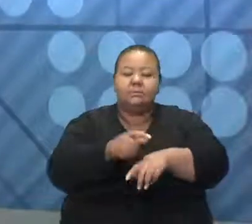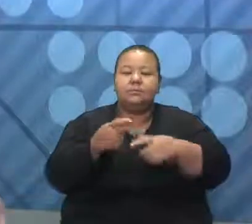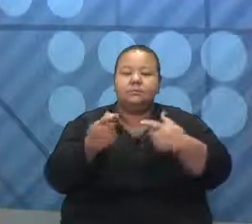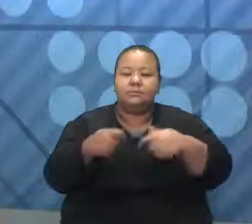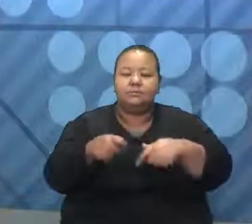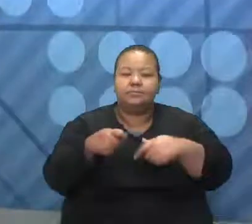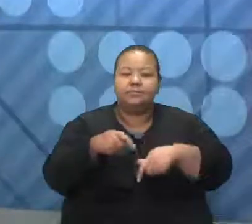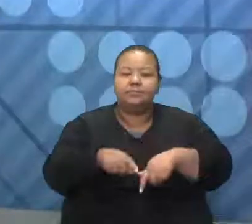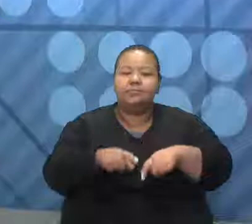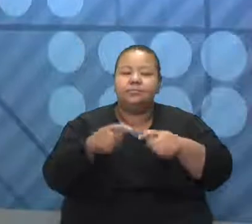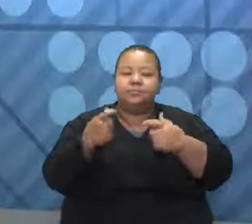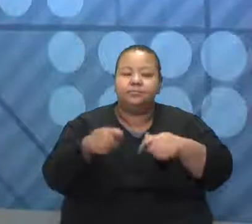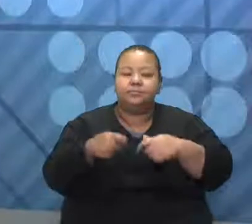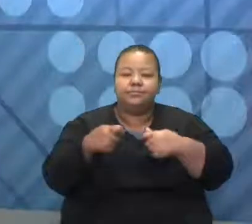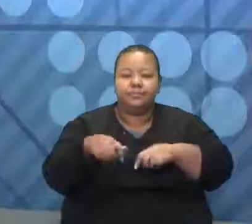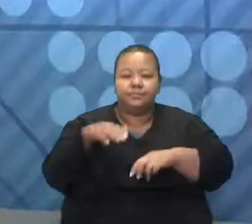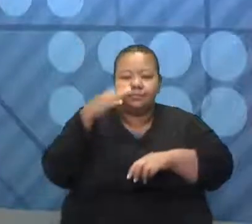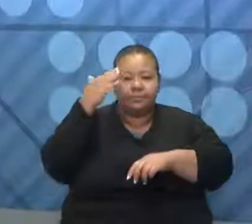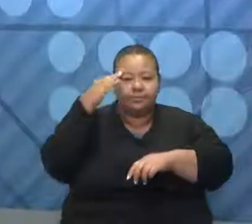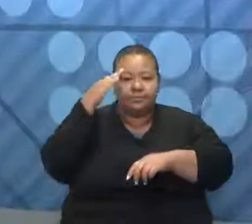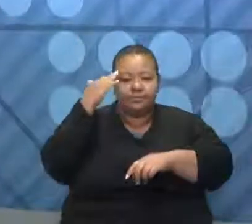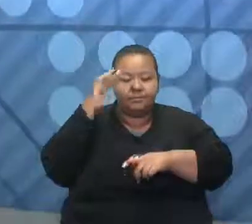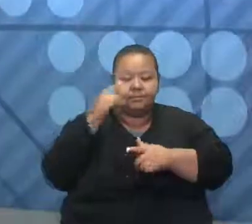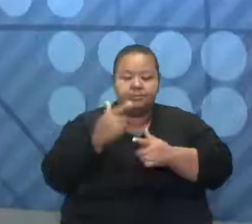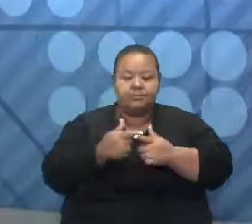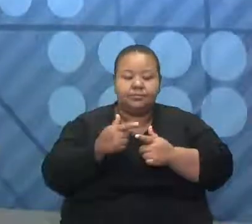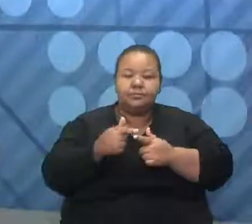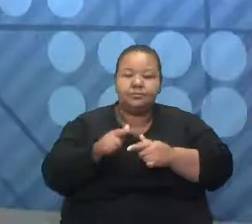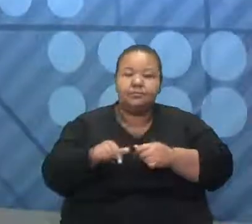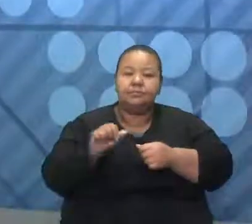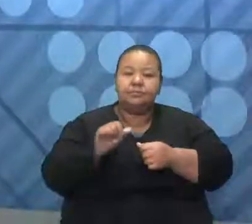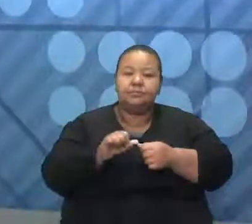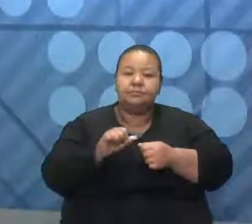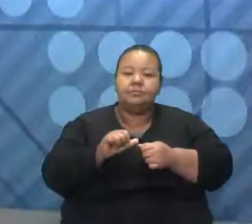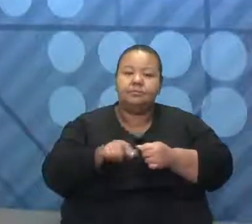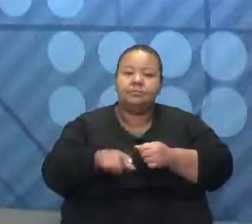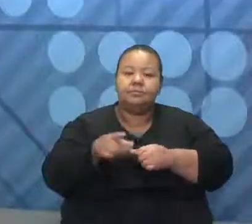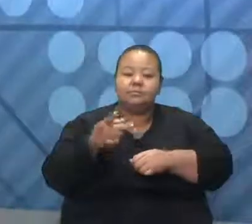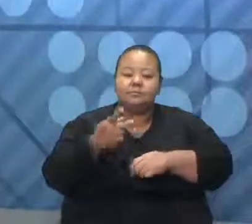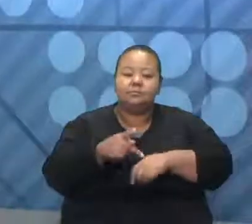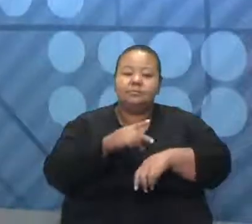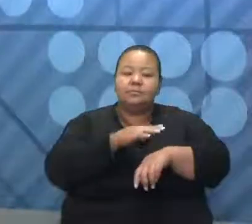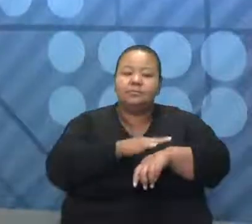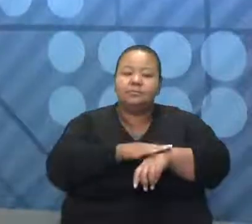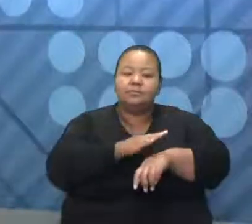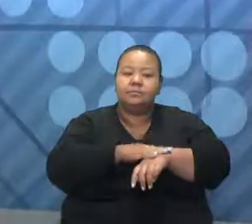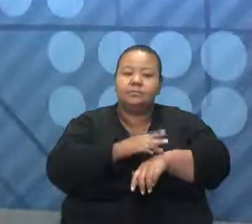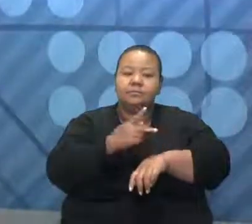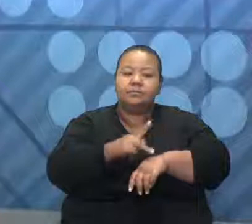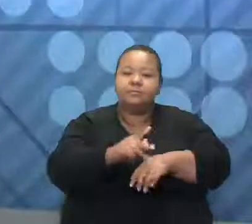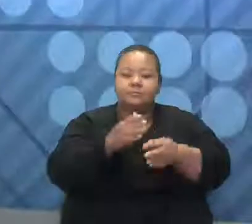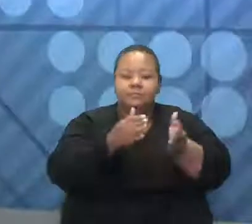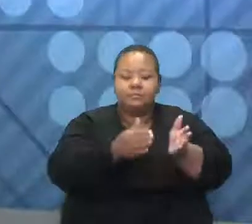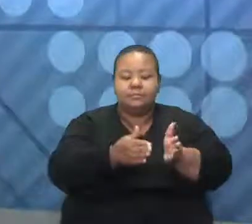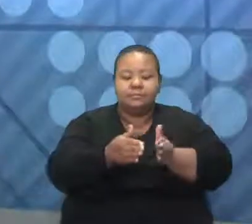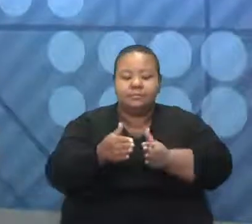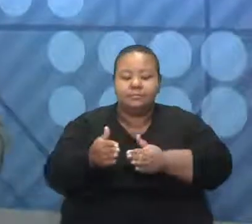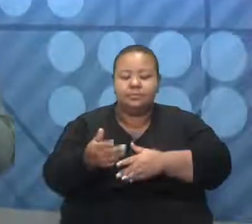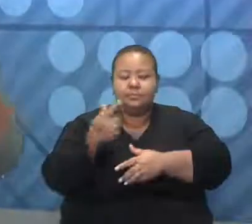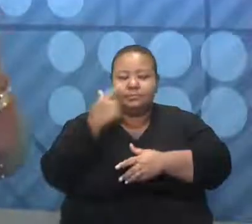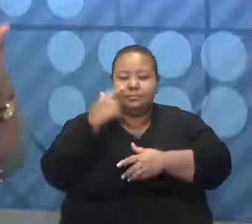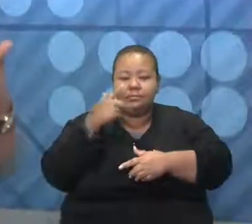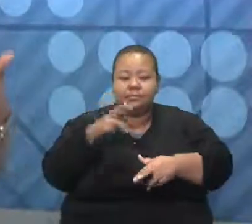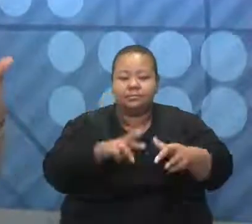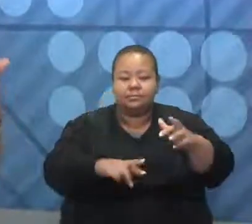capacitadas, elas precisam entender por que elas estão fazendo exatamente naquela hora e naquela sequência, é